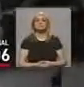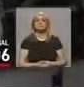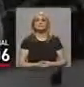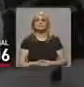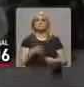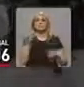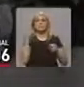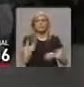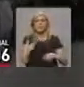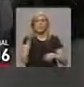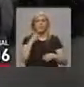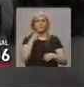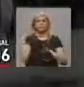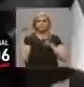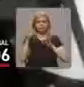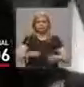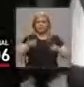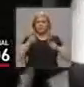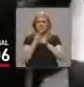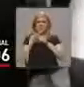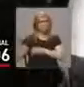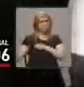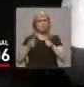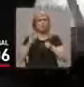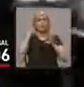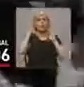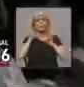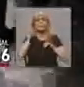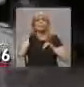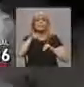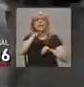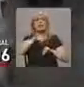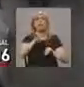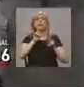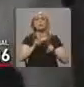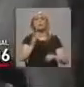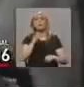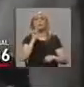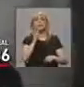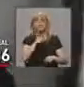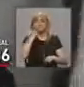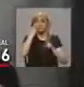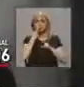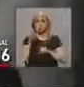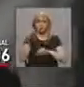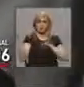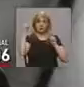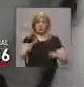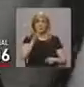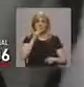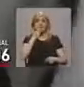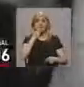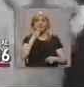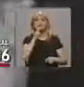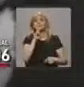Foram aos milhares, vieram de sacos na mão, sem saberem que terra era esta. Os chamados retornados, que não regressavam a lado